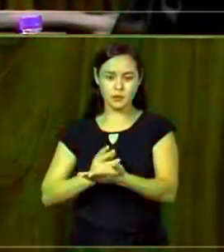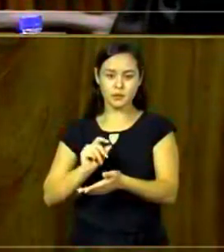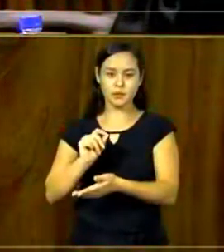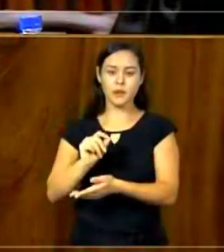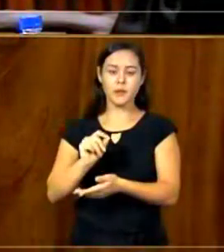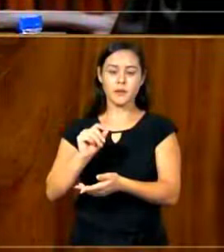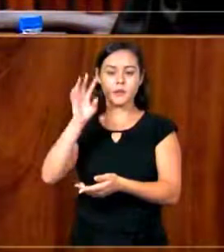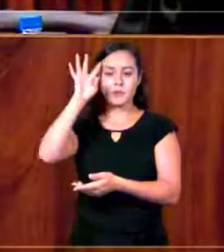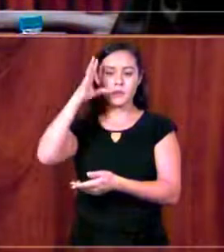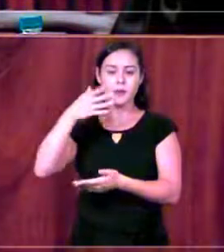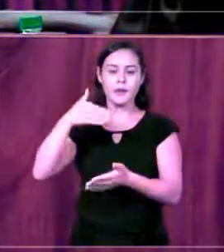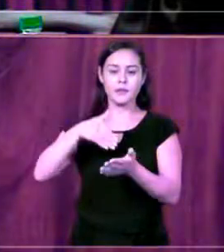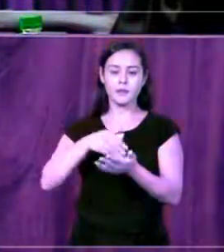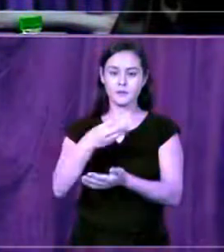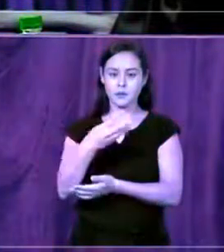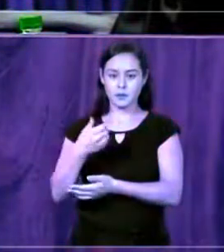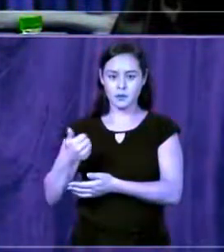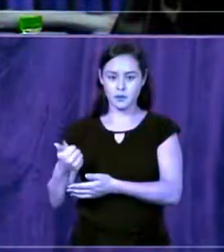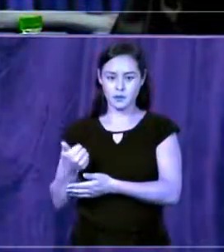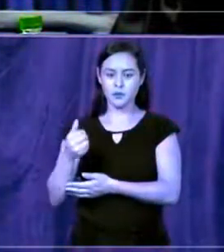que até